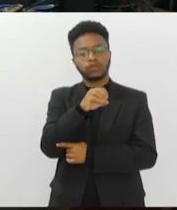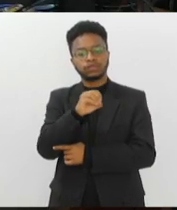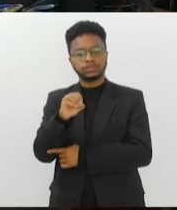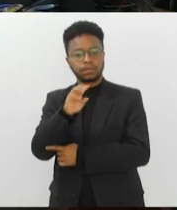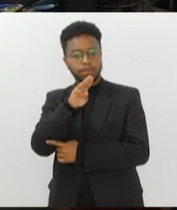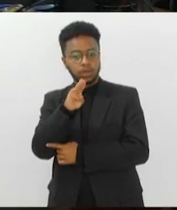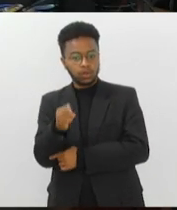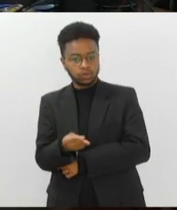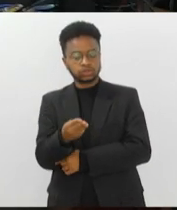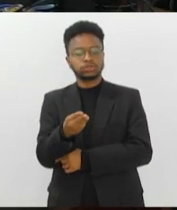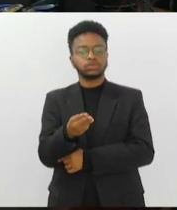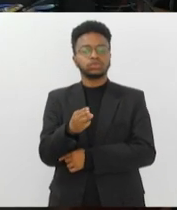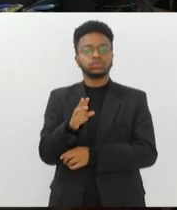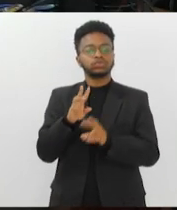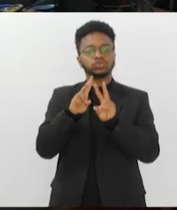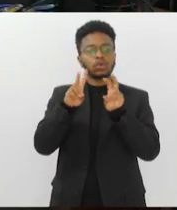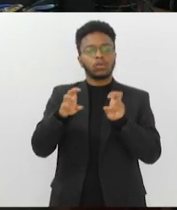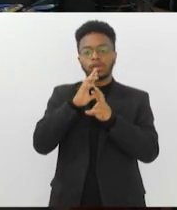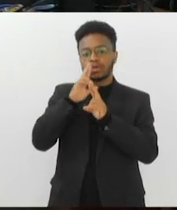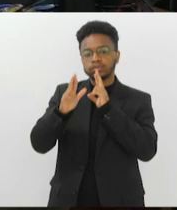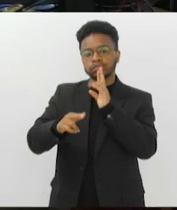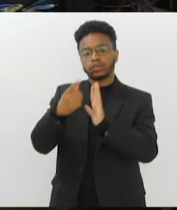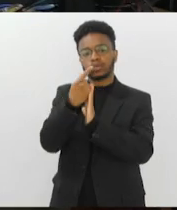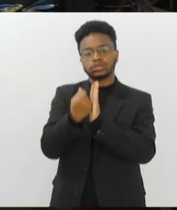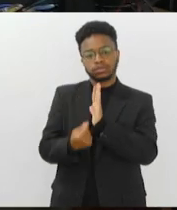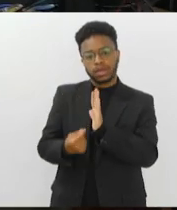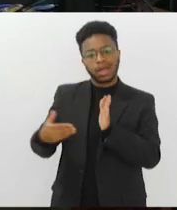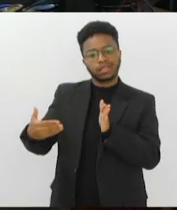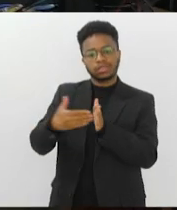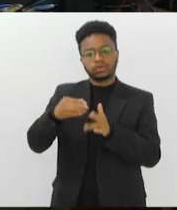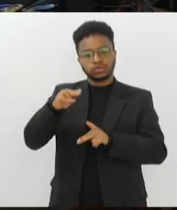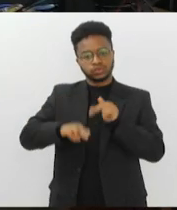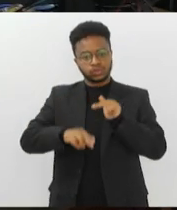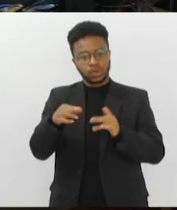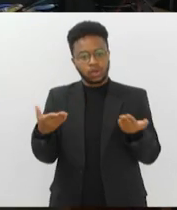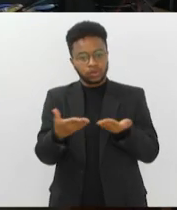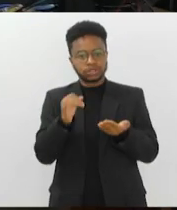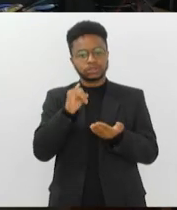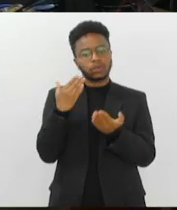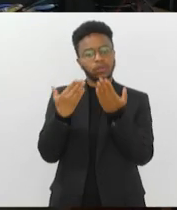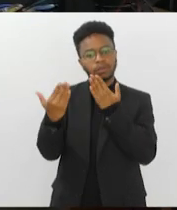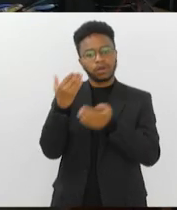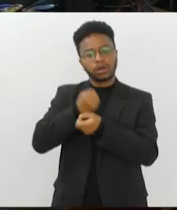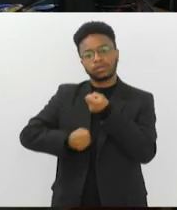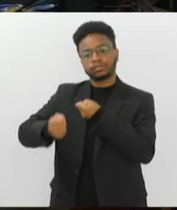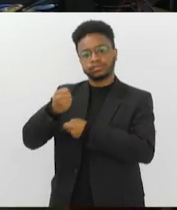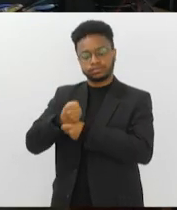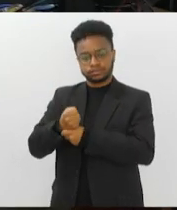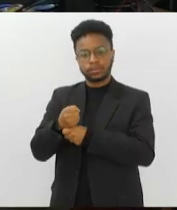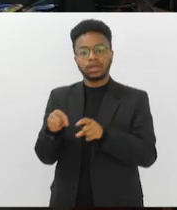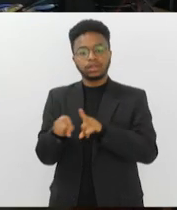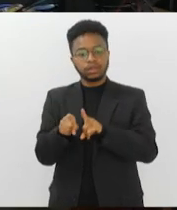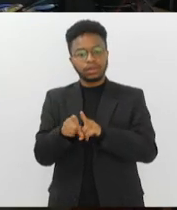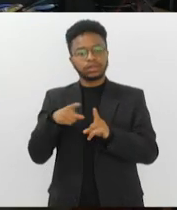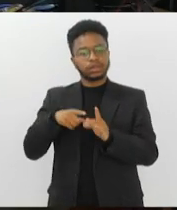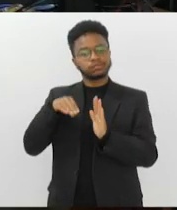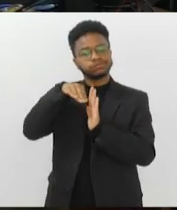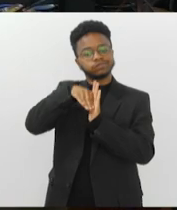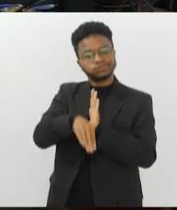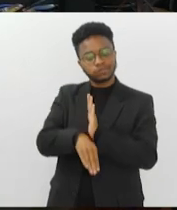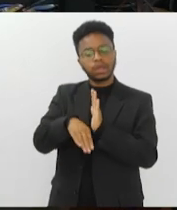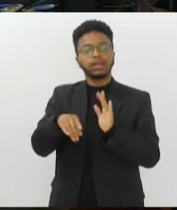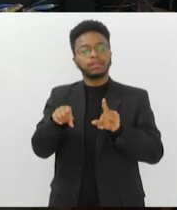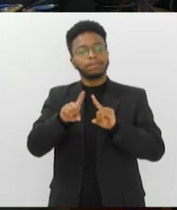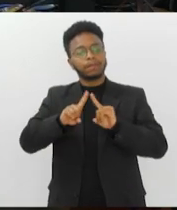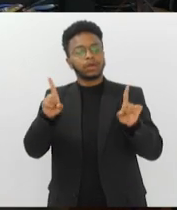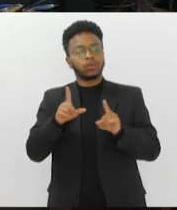R$1,9 bilhão no resultado orçamentário até junho deste ano, comparado ao mesmo período do ano passado. Apesar da queda, o resultado se